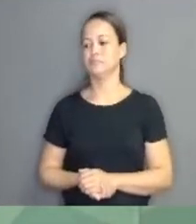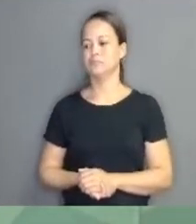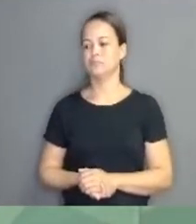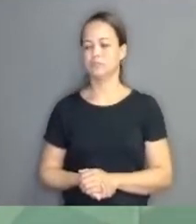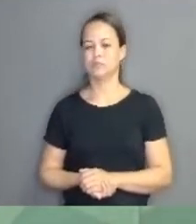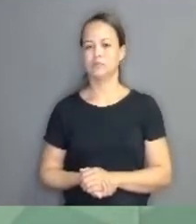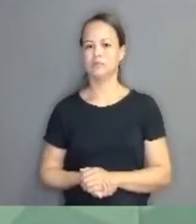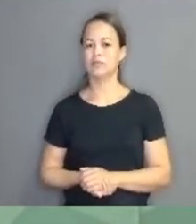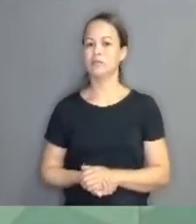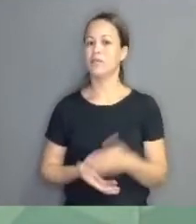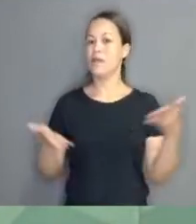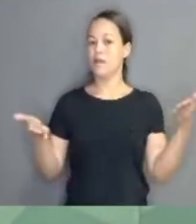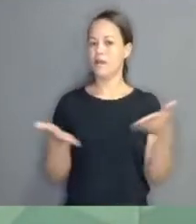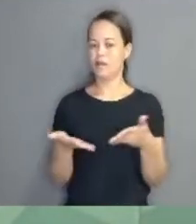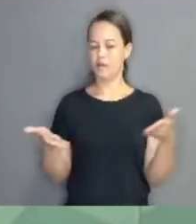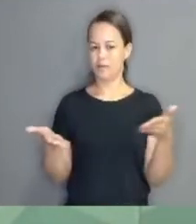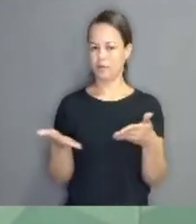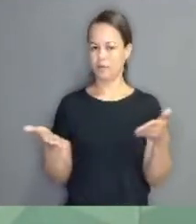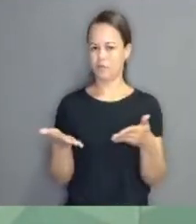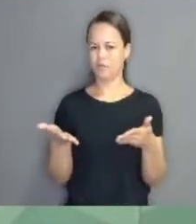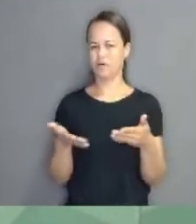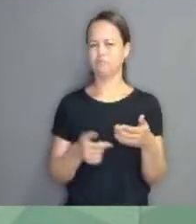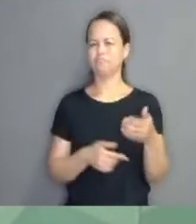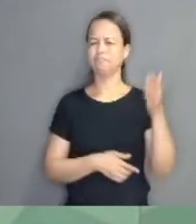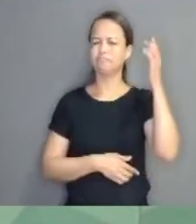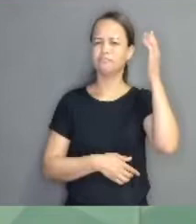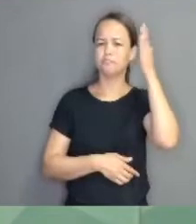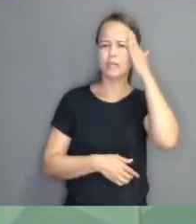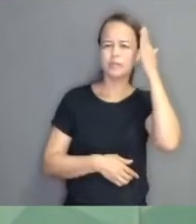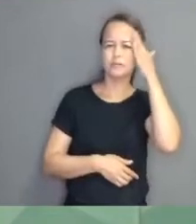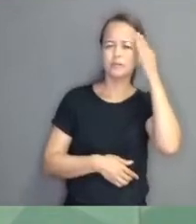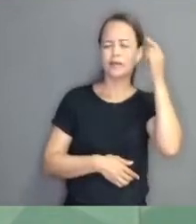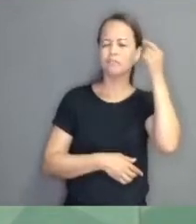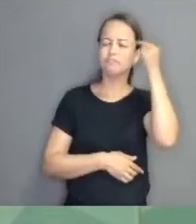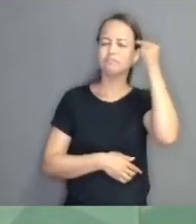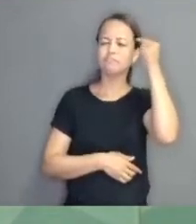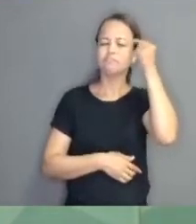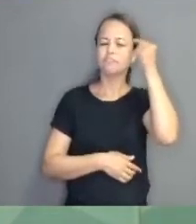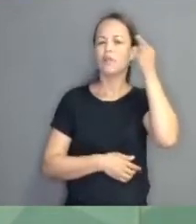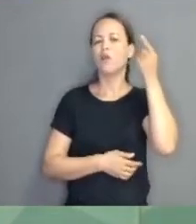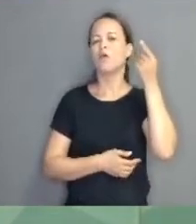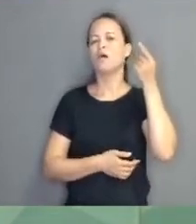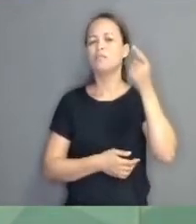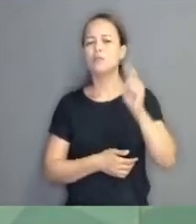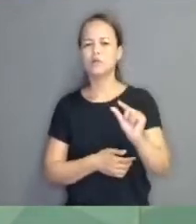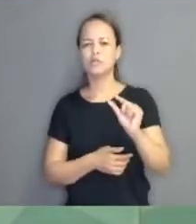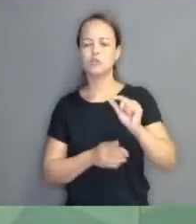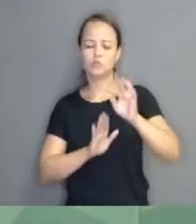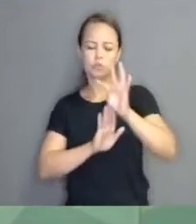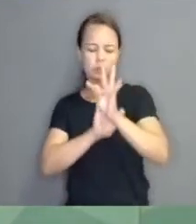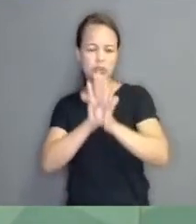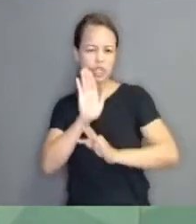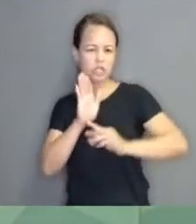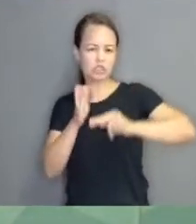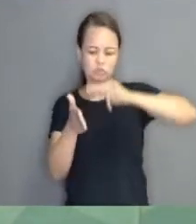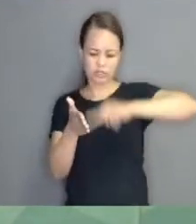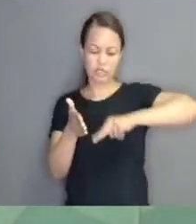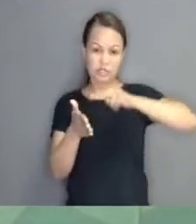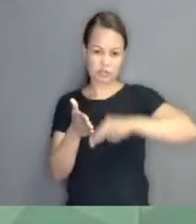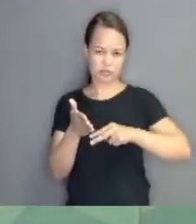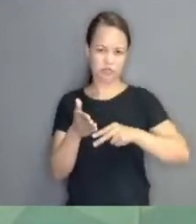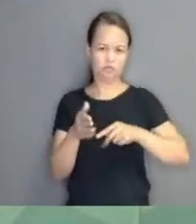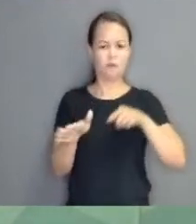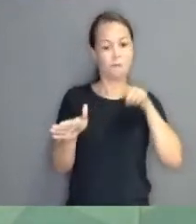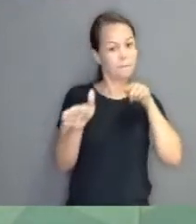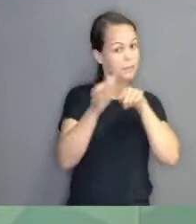e agora a gente vai pensar um pouquinho sobre esse tempo que a gente acabou de ler eu